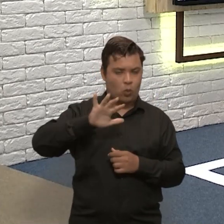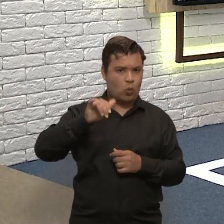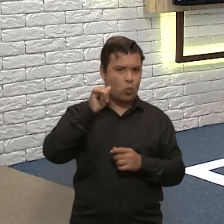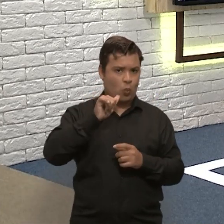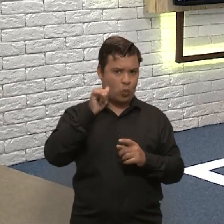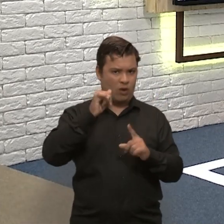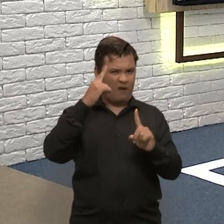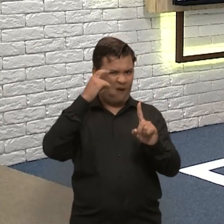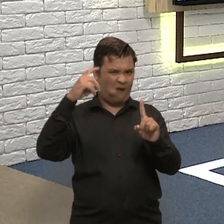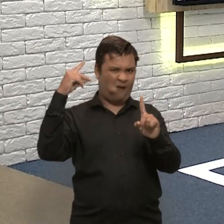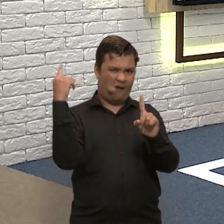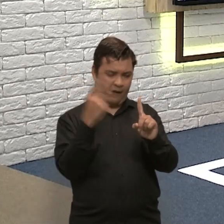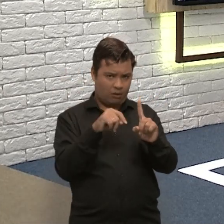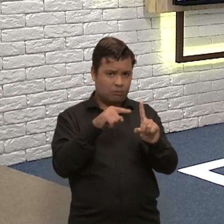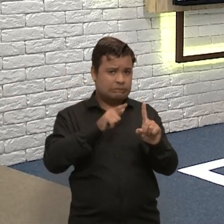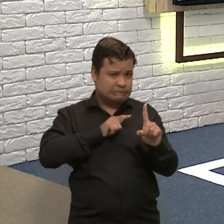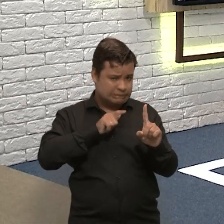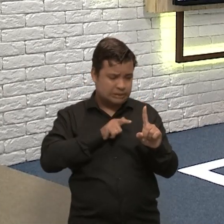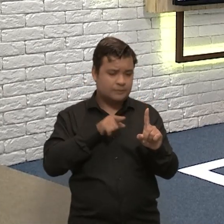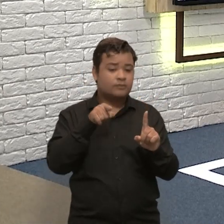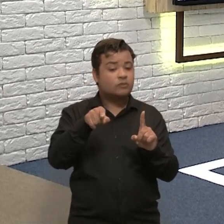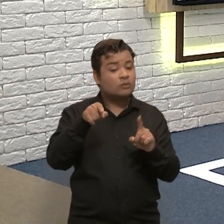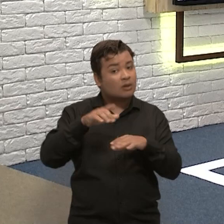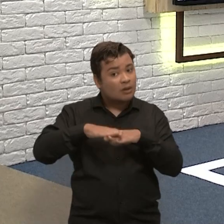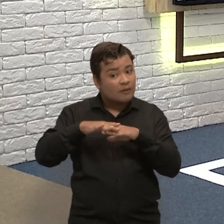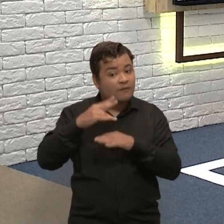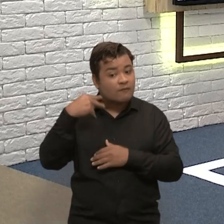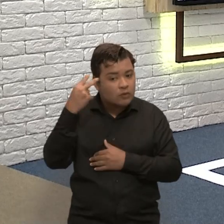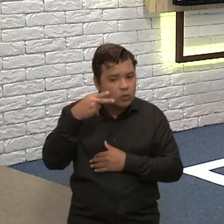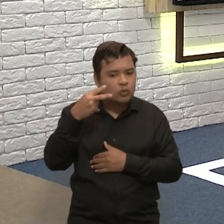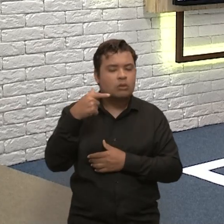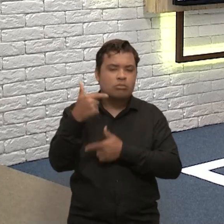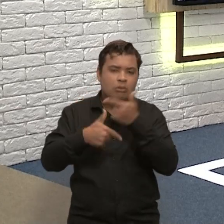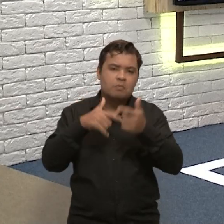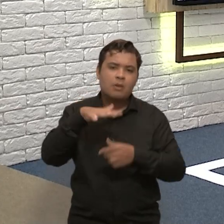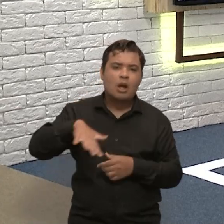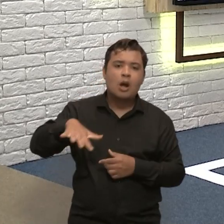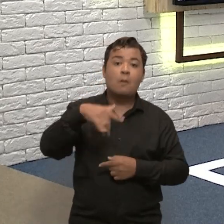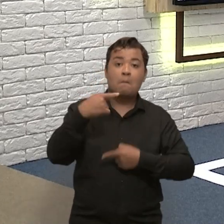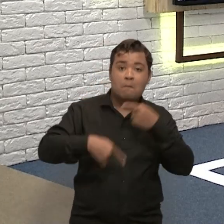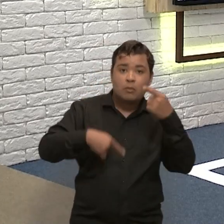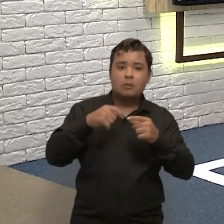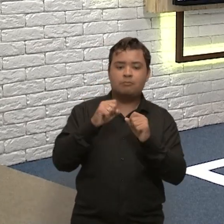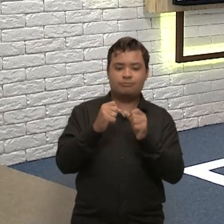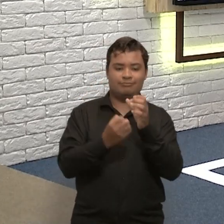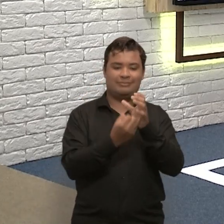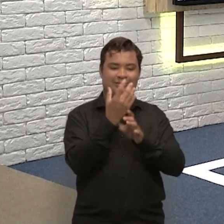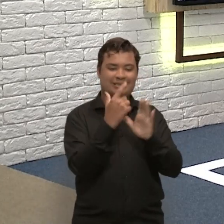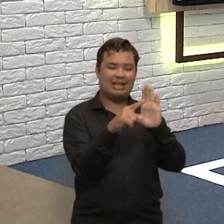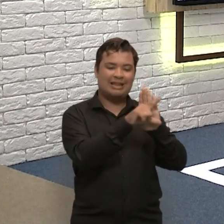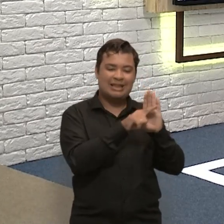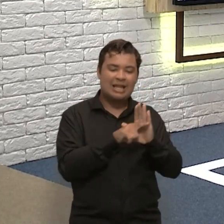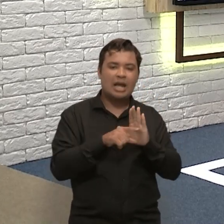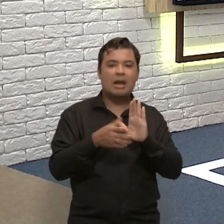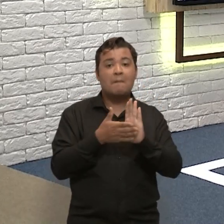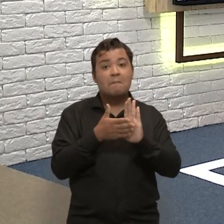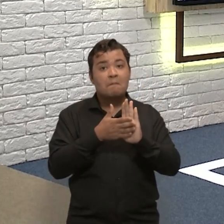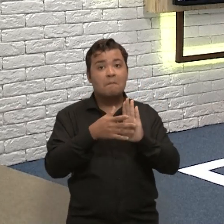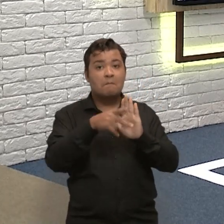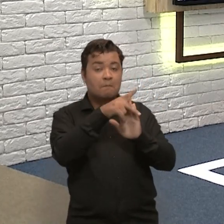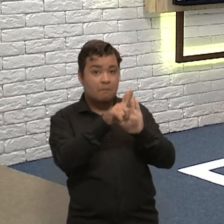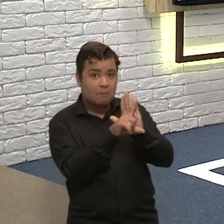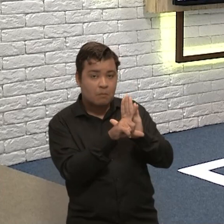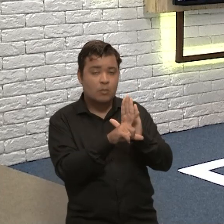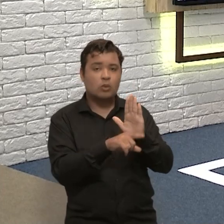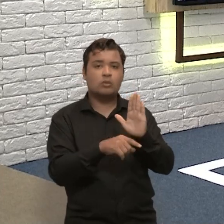vereadora, né, que faz parte desse corpo de atores políticos que podem legislar, né, propor projetos, criar